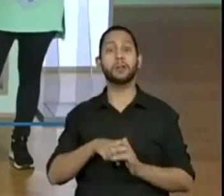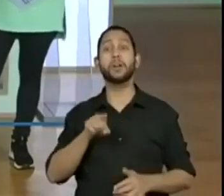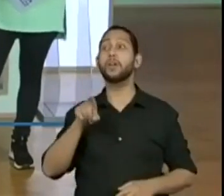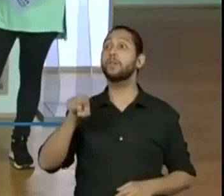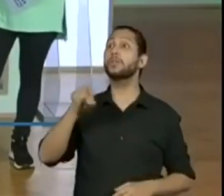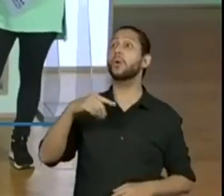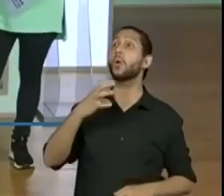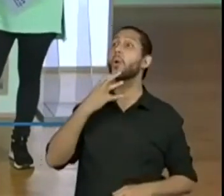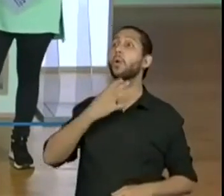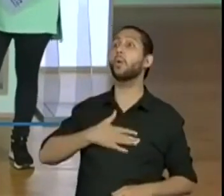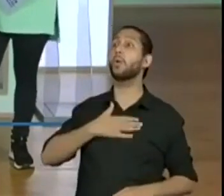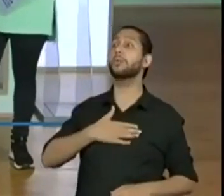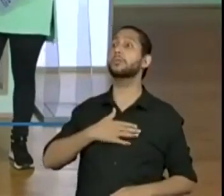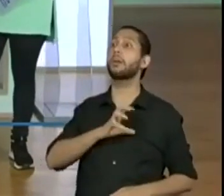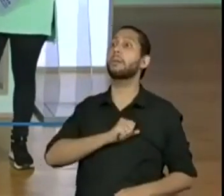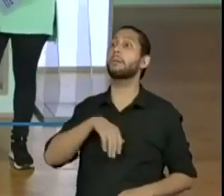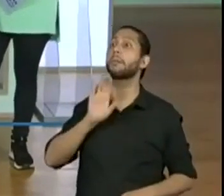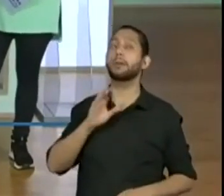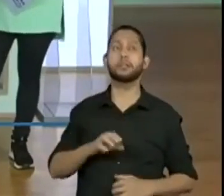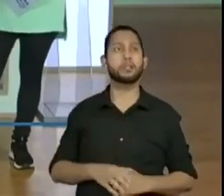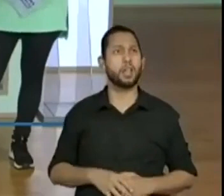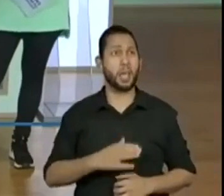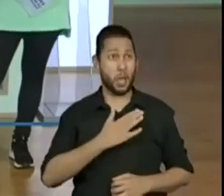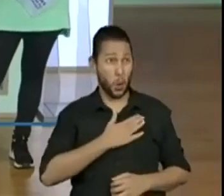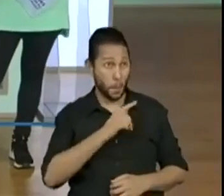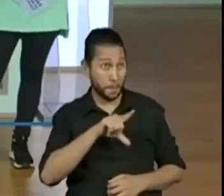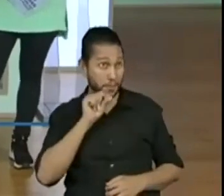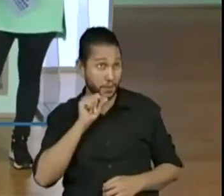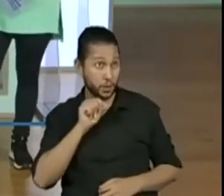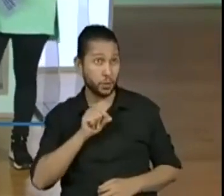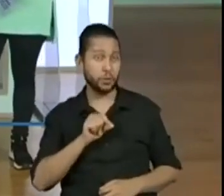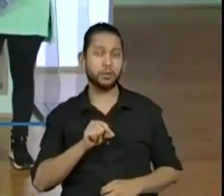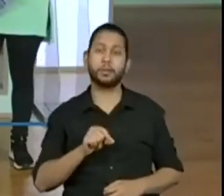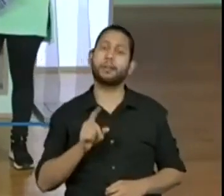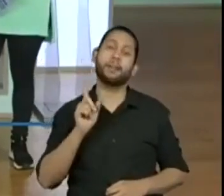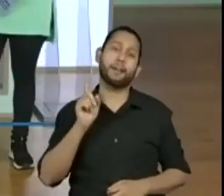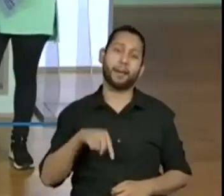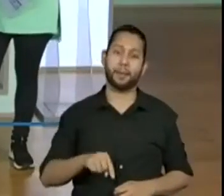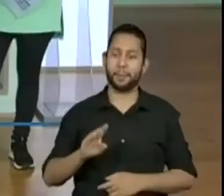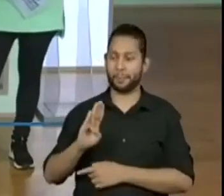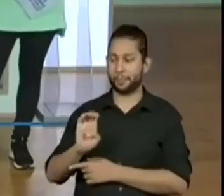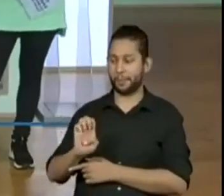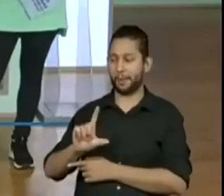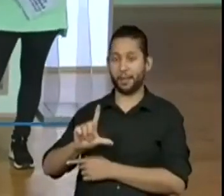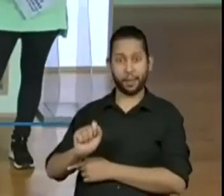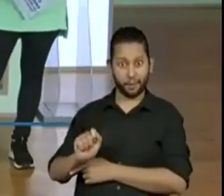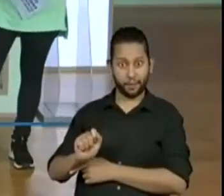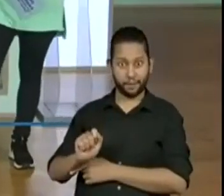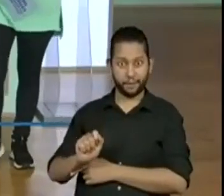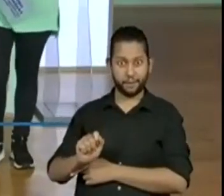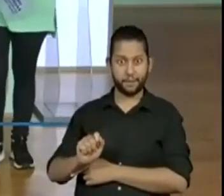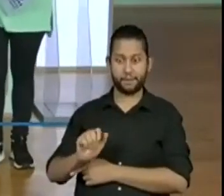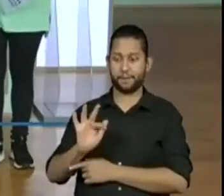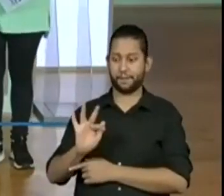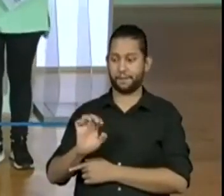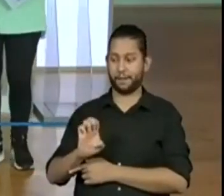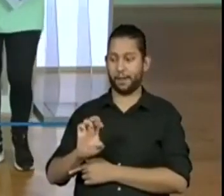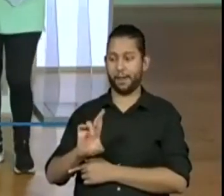preferido? O meu preferido é A Bela e a Fera. Ah, eu gosto muito também da Bela e a